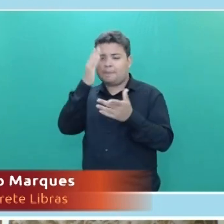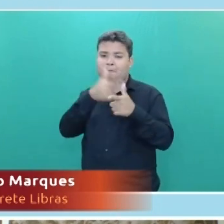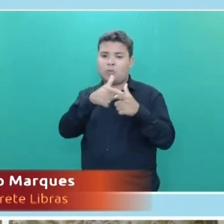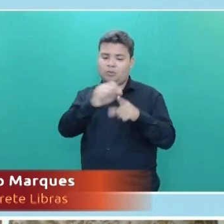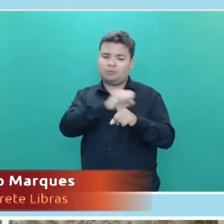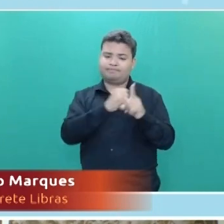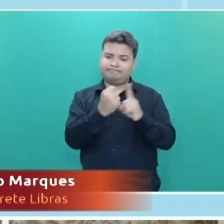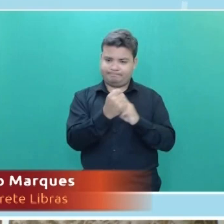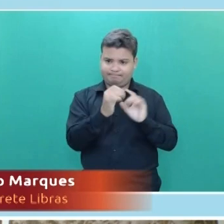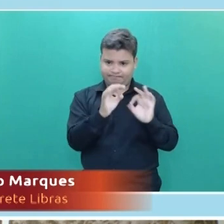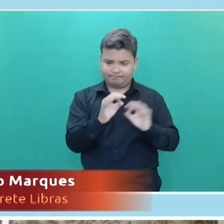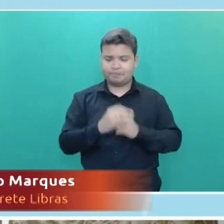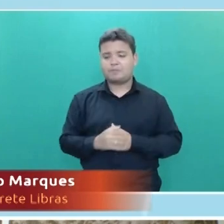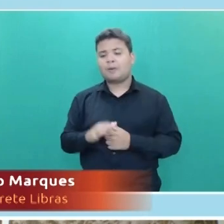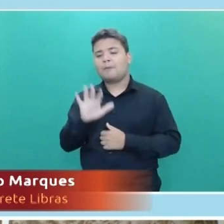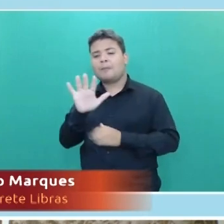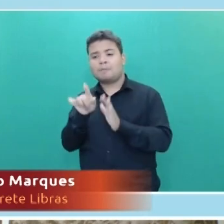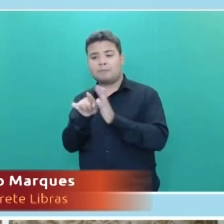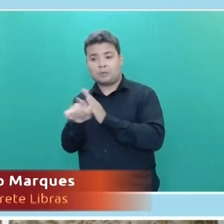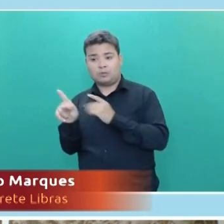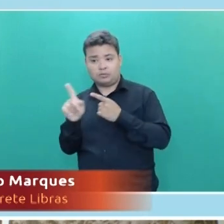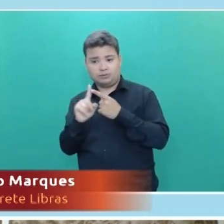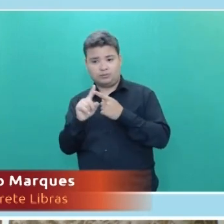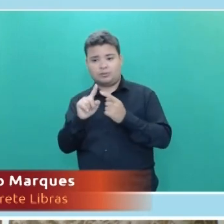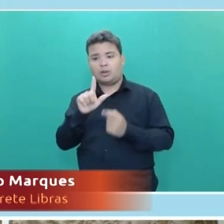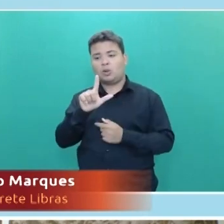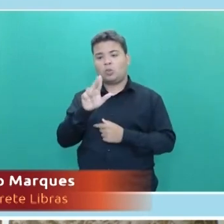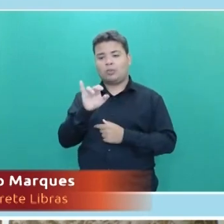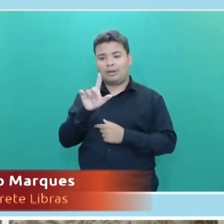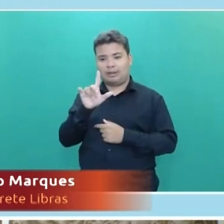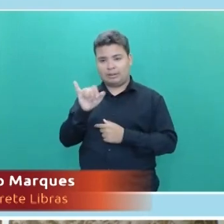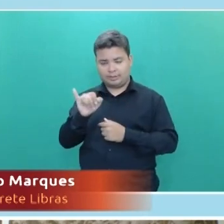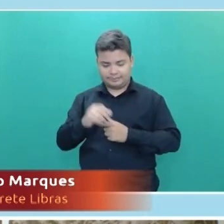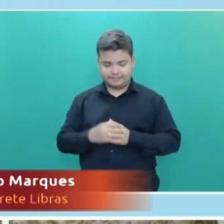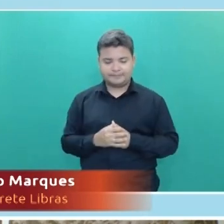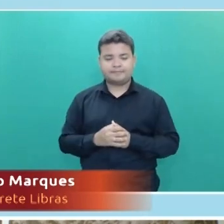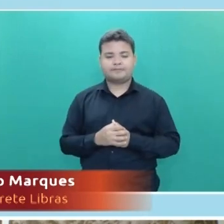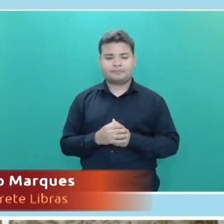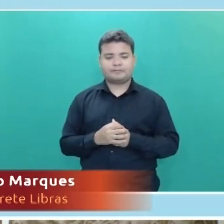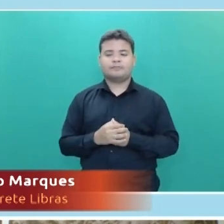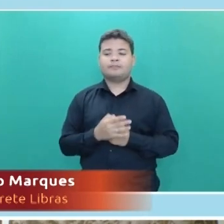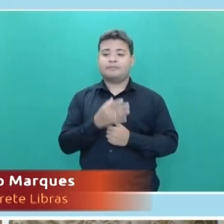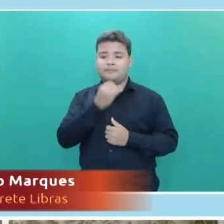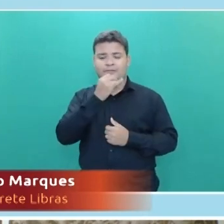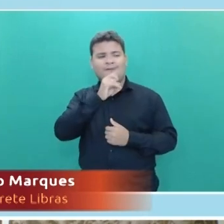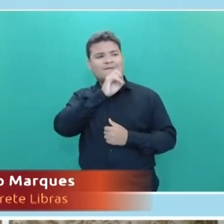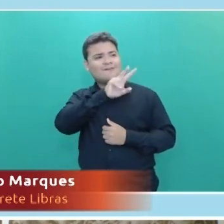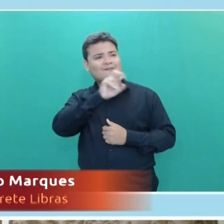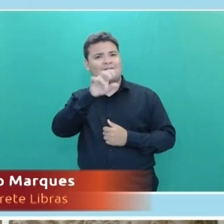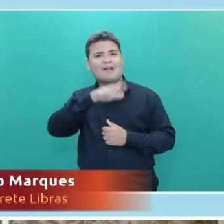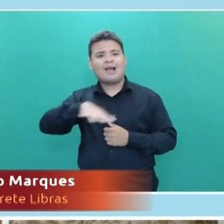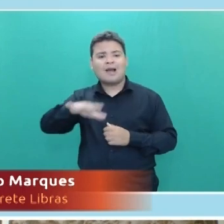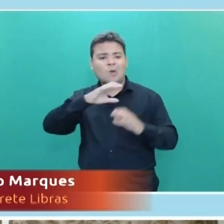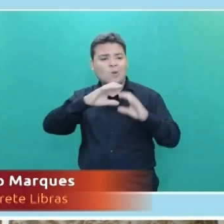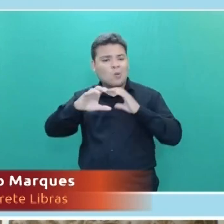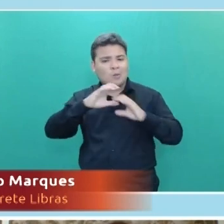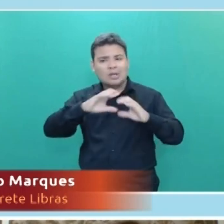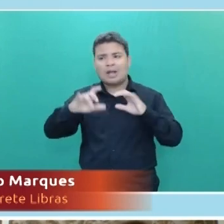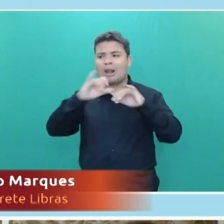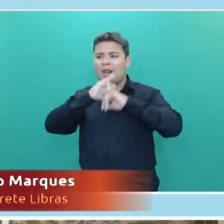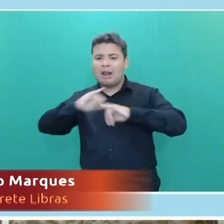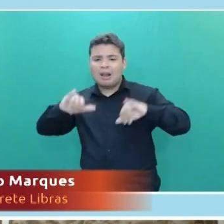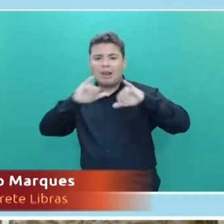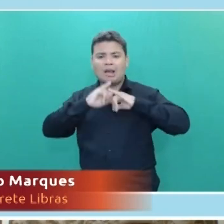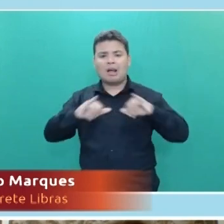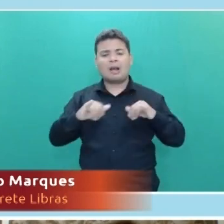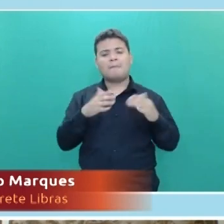professora Lueli, uma outra questão que a gente vê nos veículos de comunicação, nas conversas, tô tentando colocar questões aqui mesmo que as